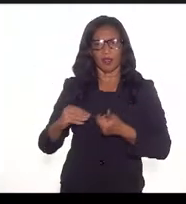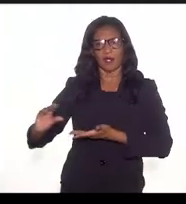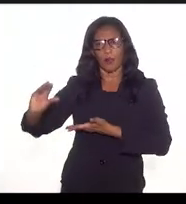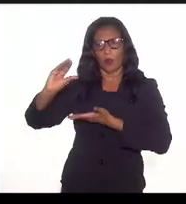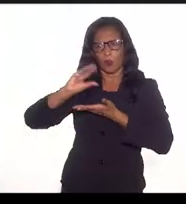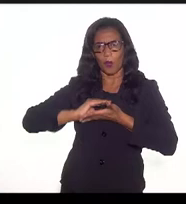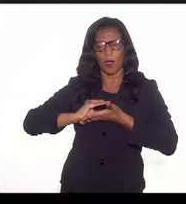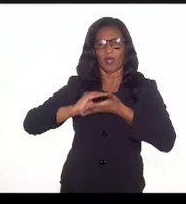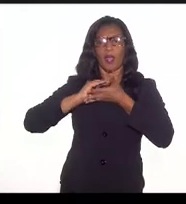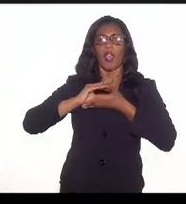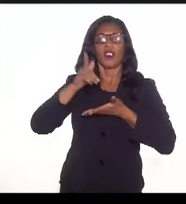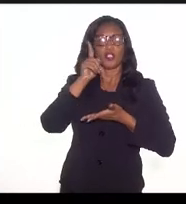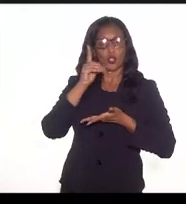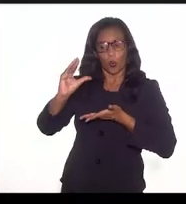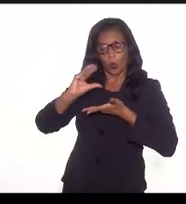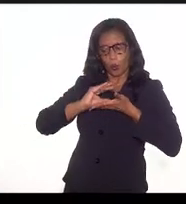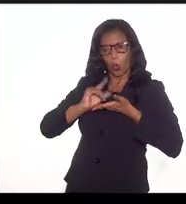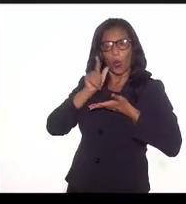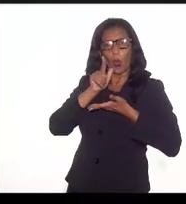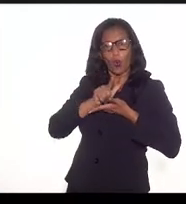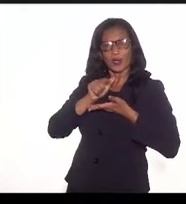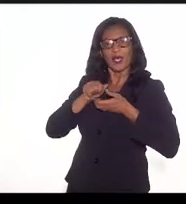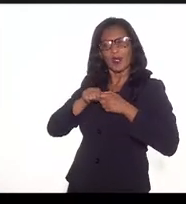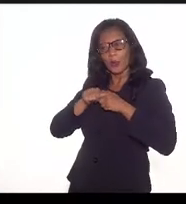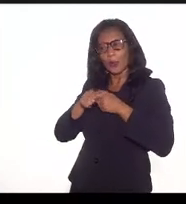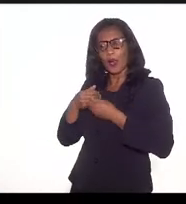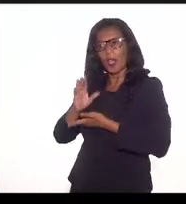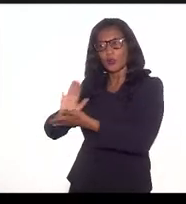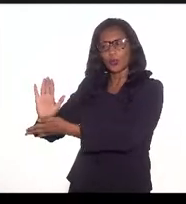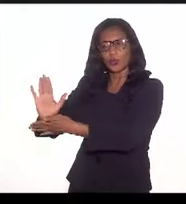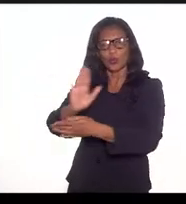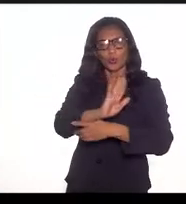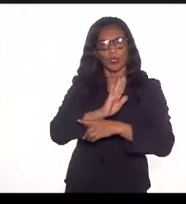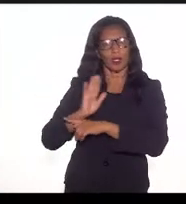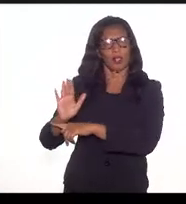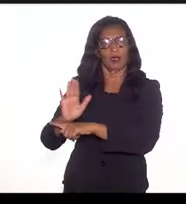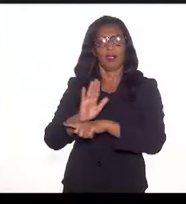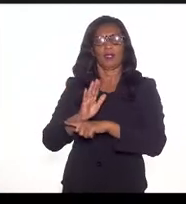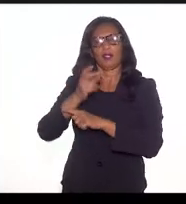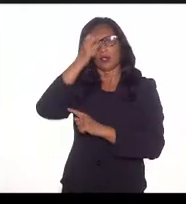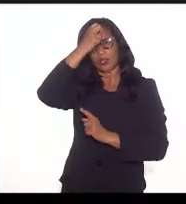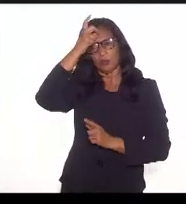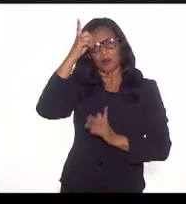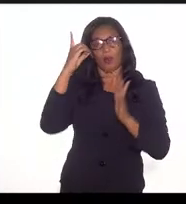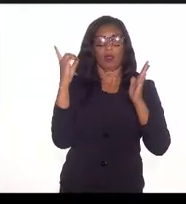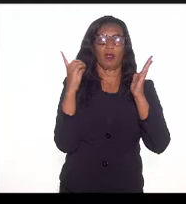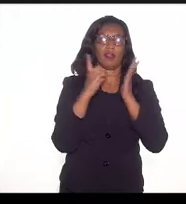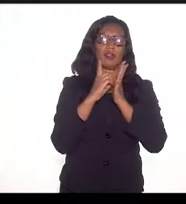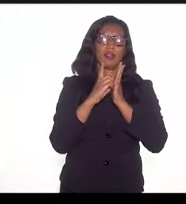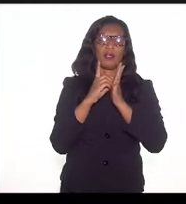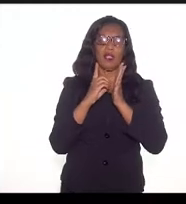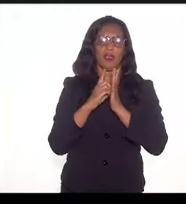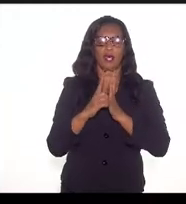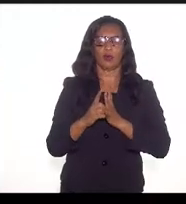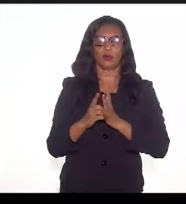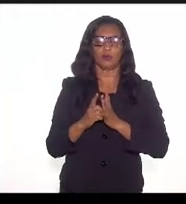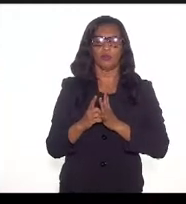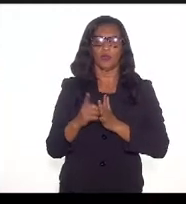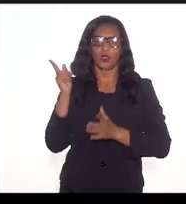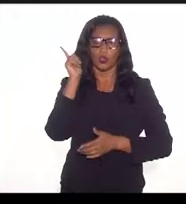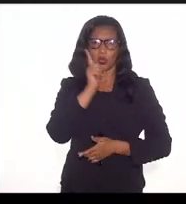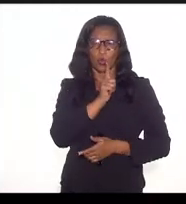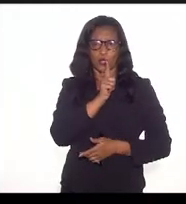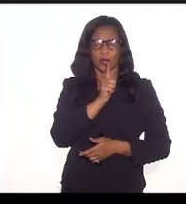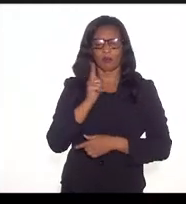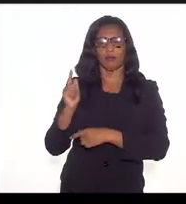está conseguindo distribuir melhor com esses convênios com as prefeituras. E a gente, através do decreto 47.447, a gente